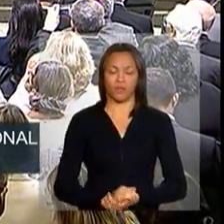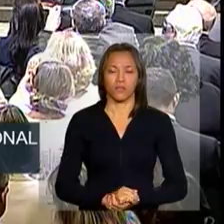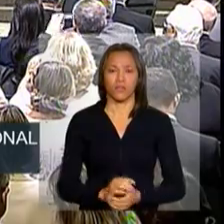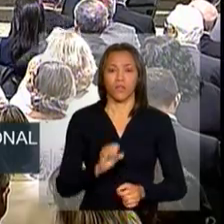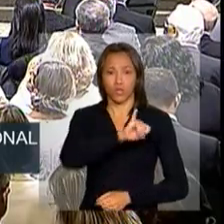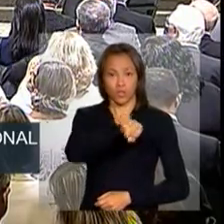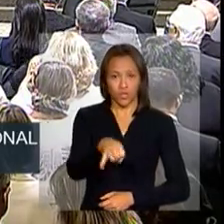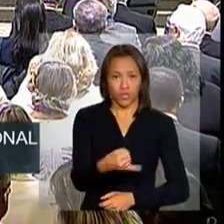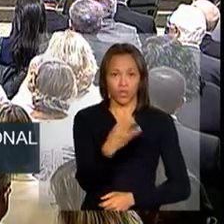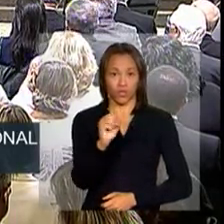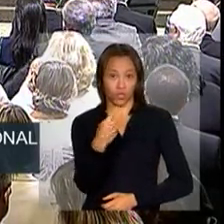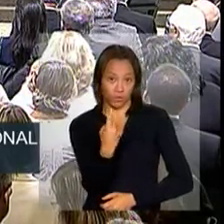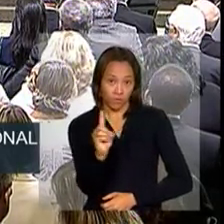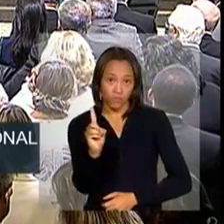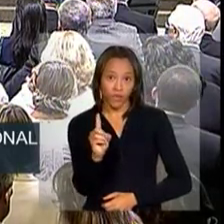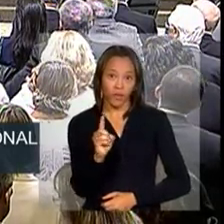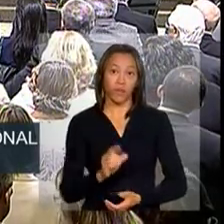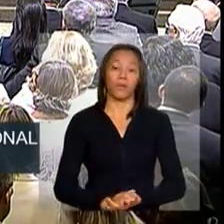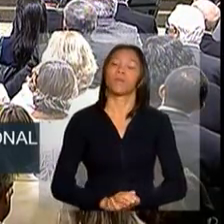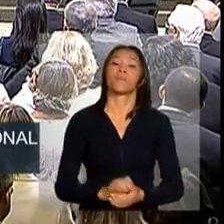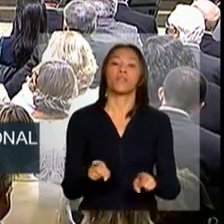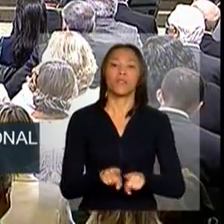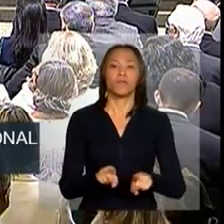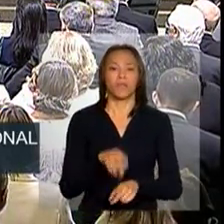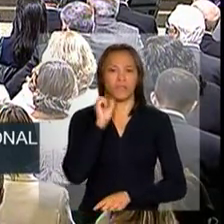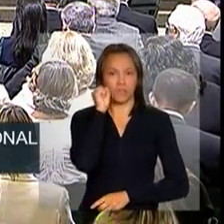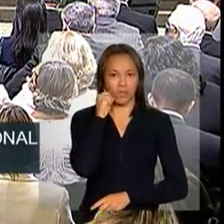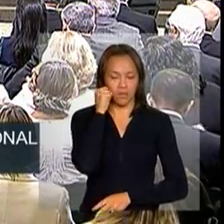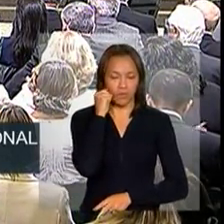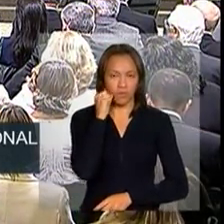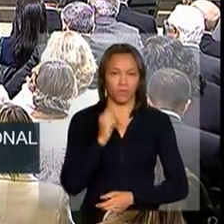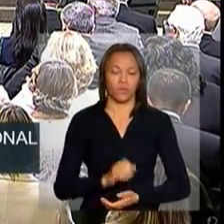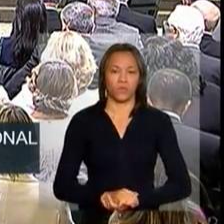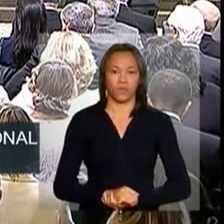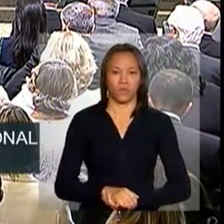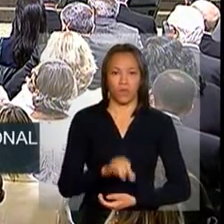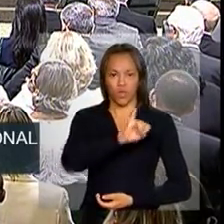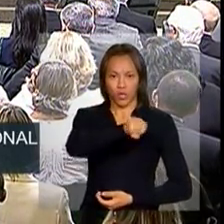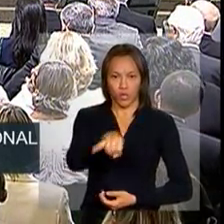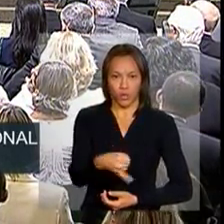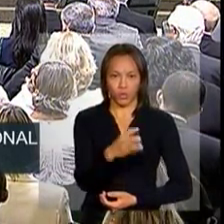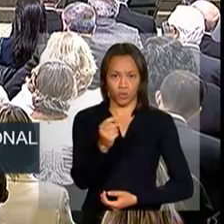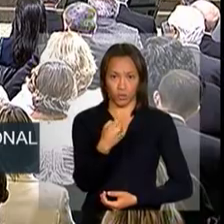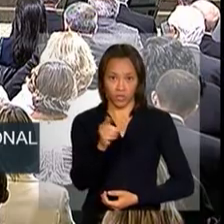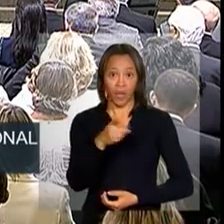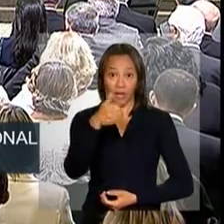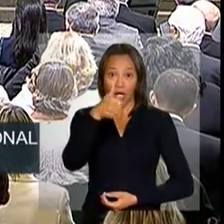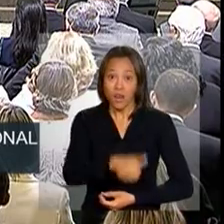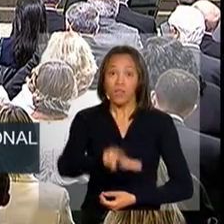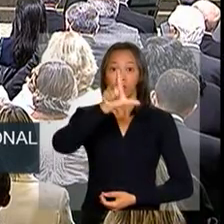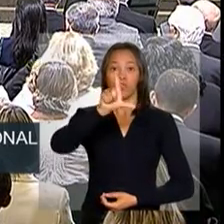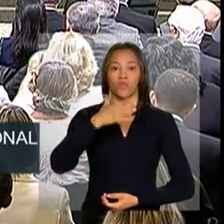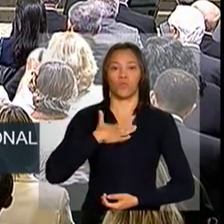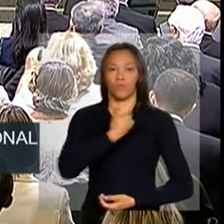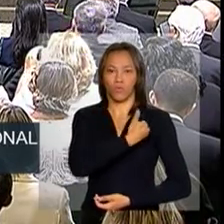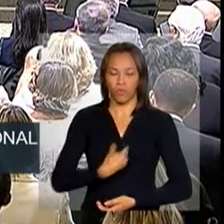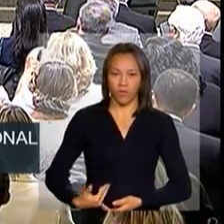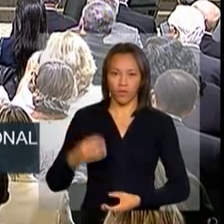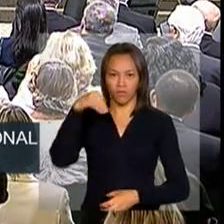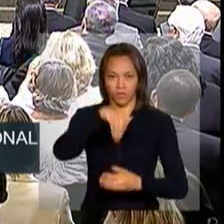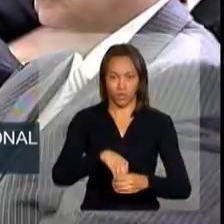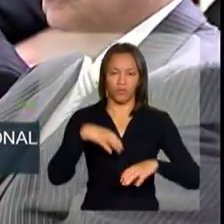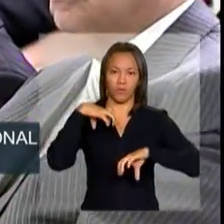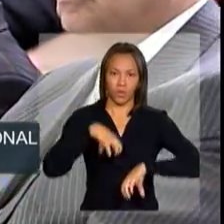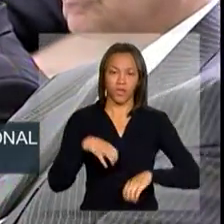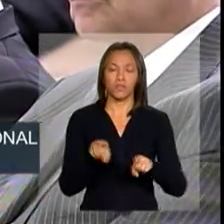José Elito de Figueiredo Júnior, os senhores senadores, José Pimentel, líder do meu governo no Congresso